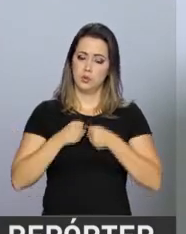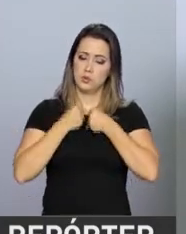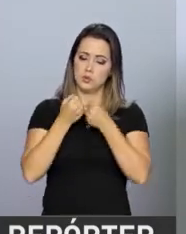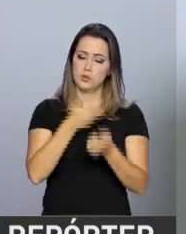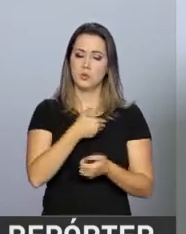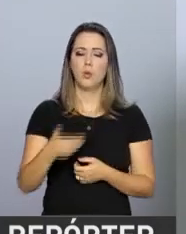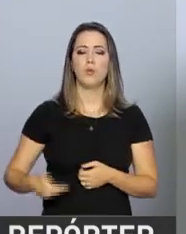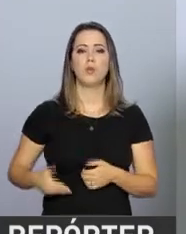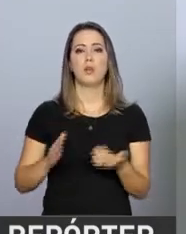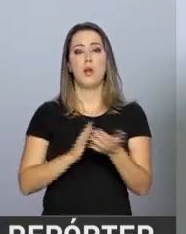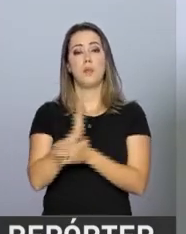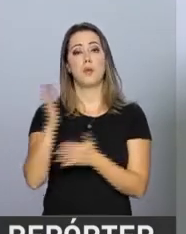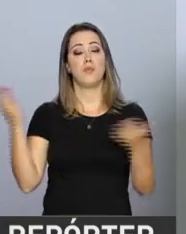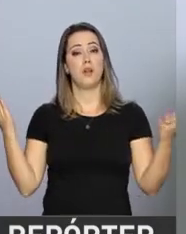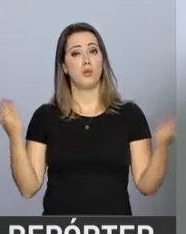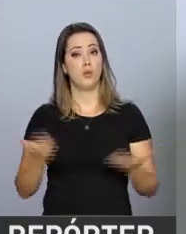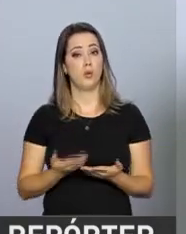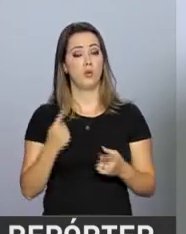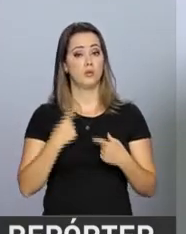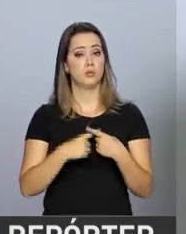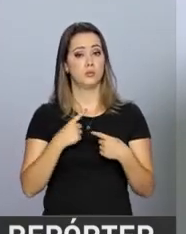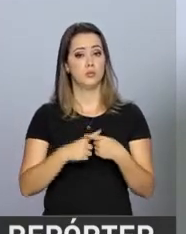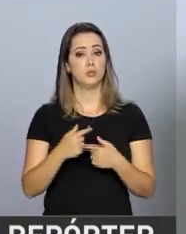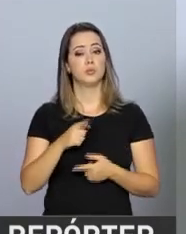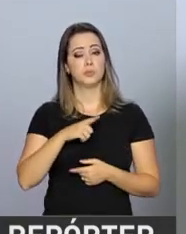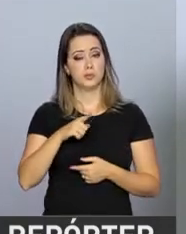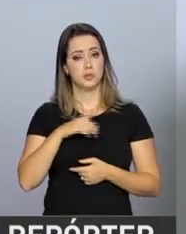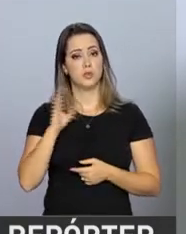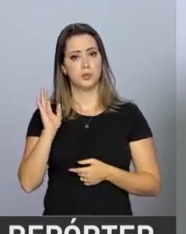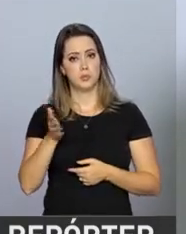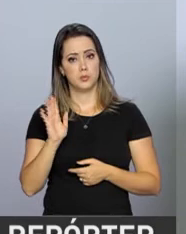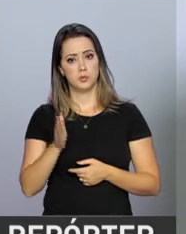é de aprovar agora, até porque nós temos